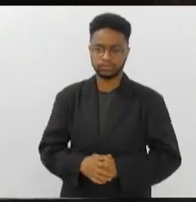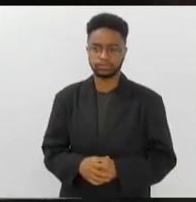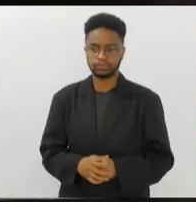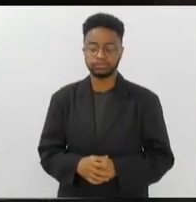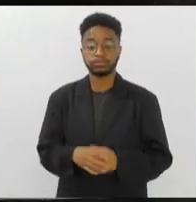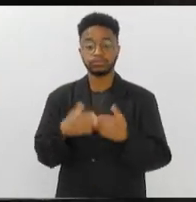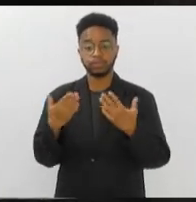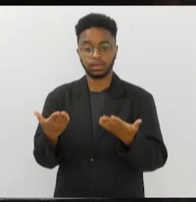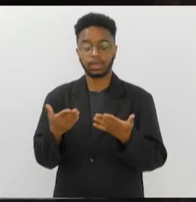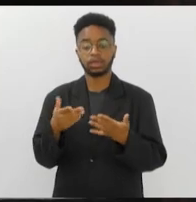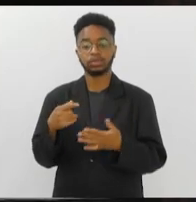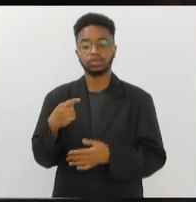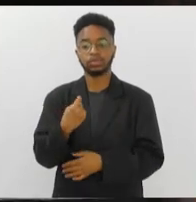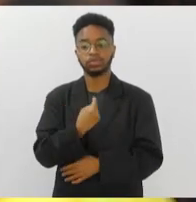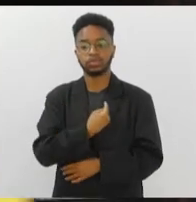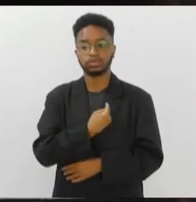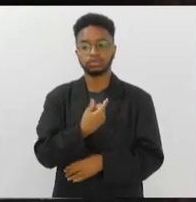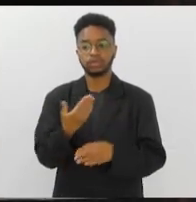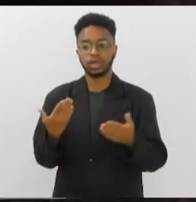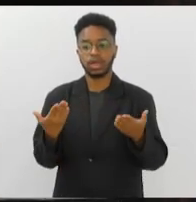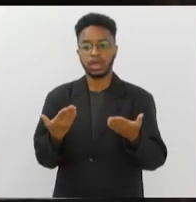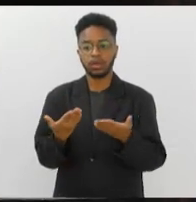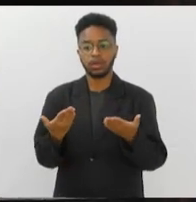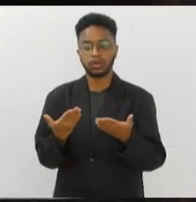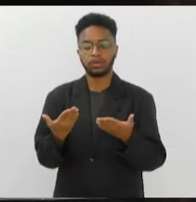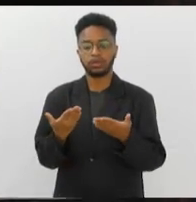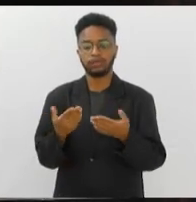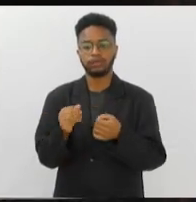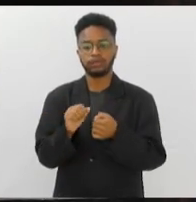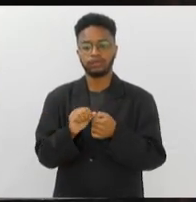a gente vai fazer um